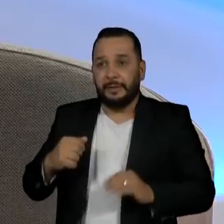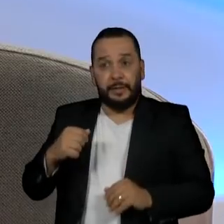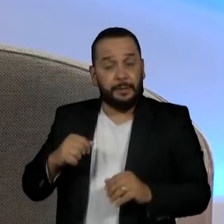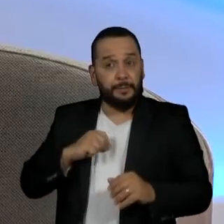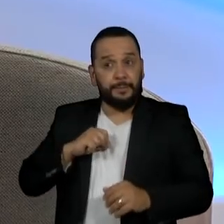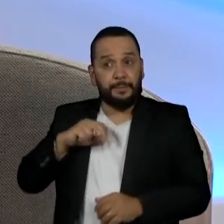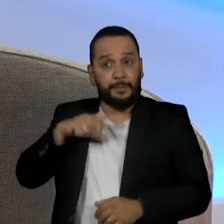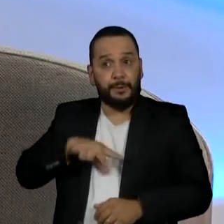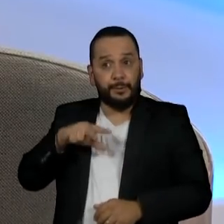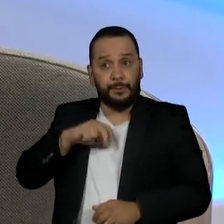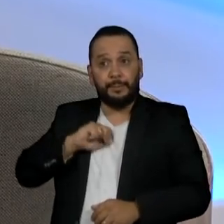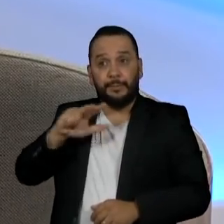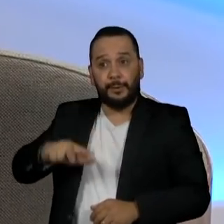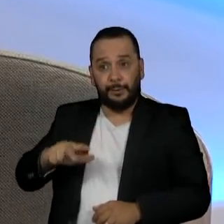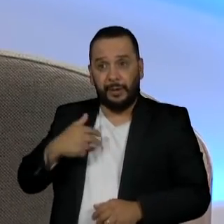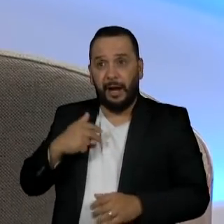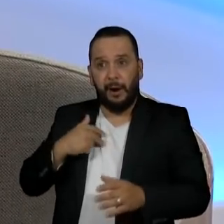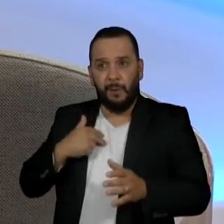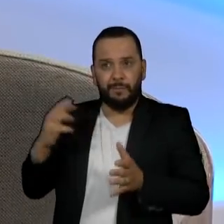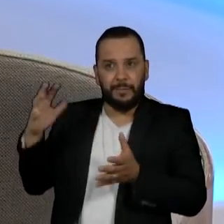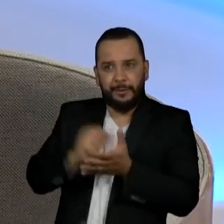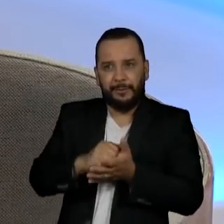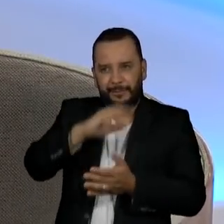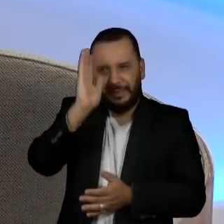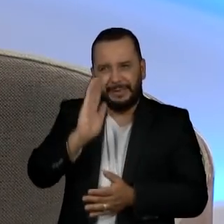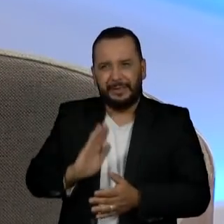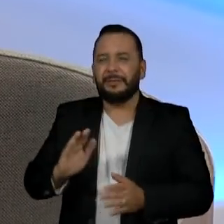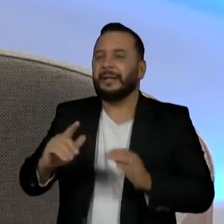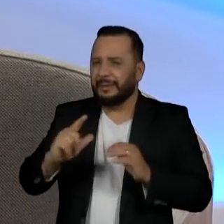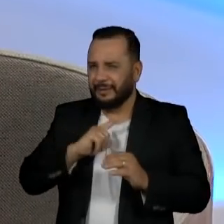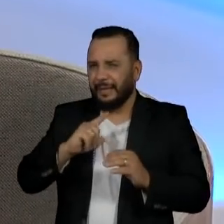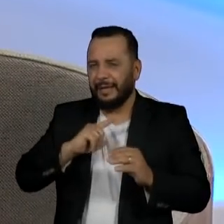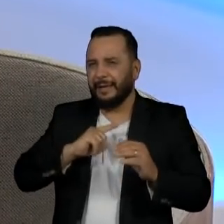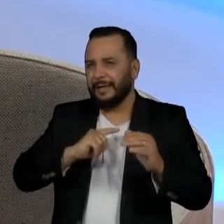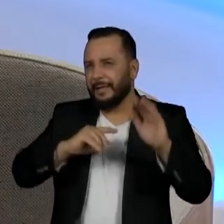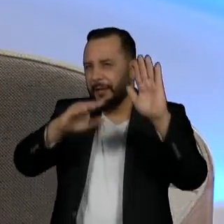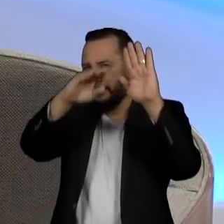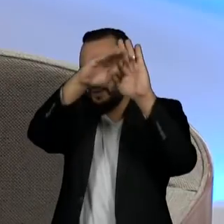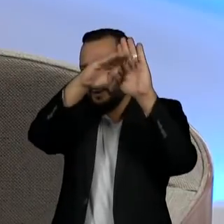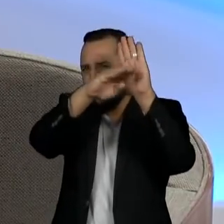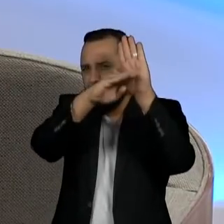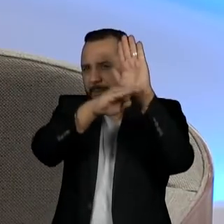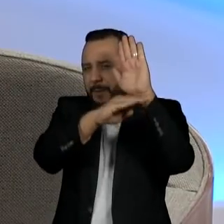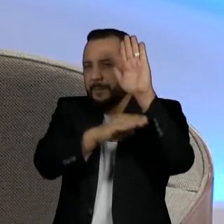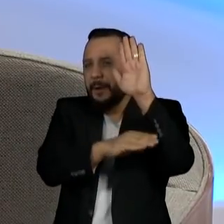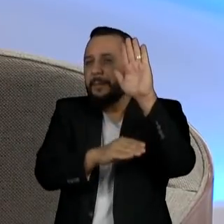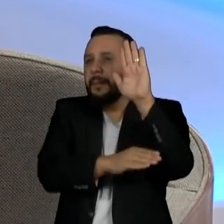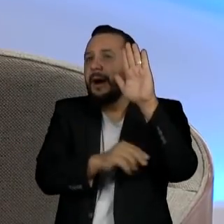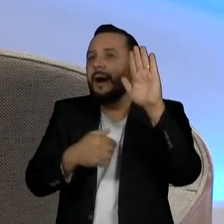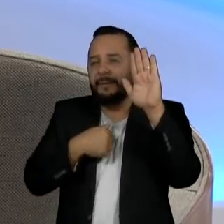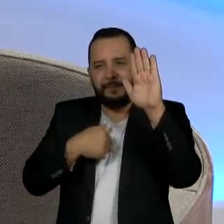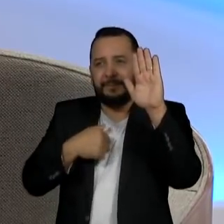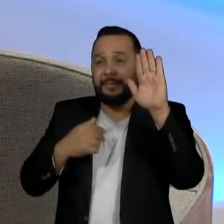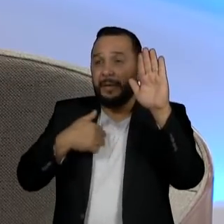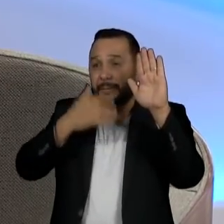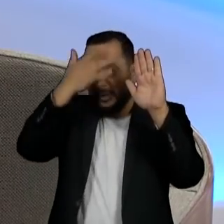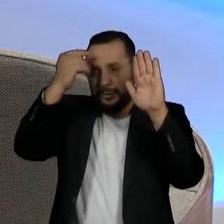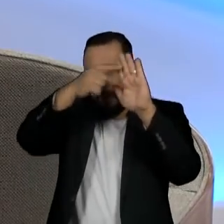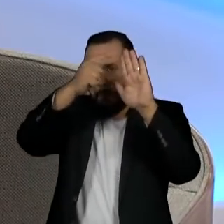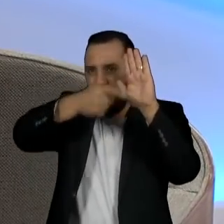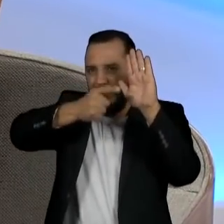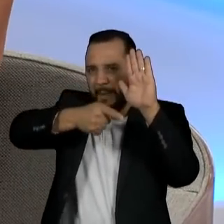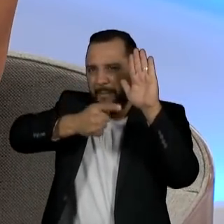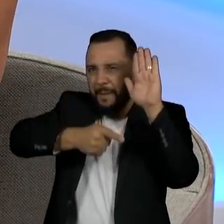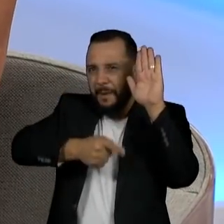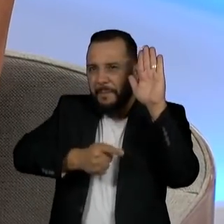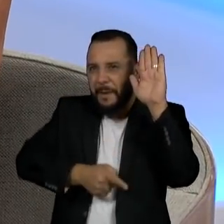colônia pautada em princípios de hierarquia, de mando de poucos e obediência de muitos, muito fortes. Basta a gente ver o